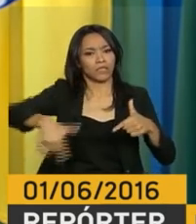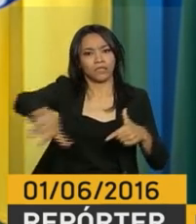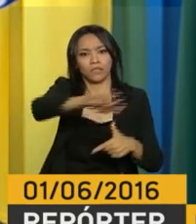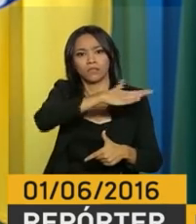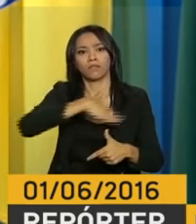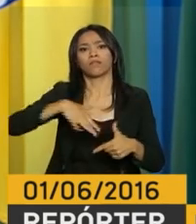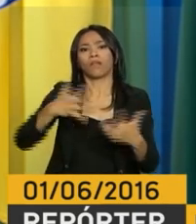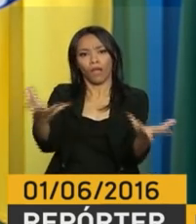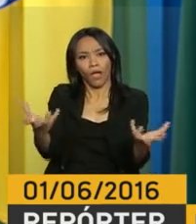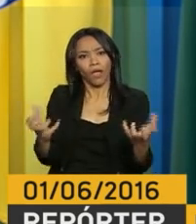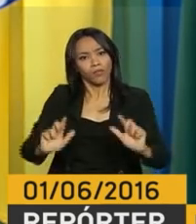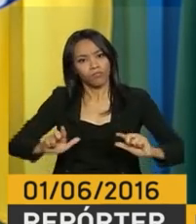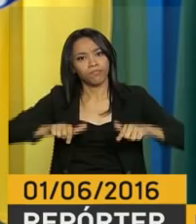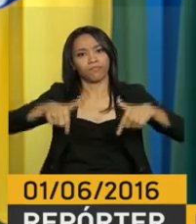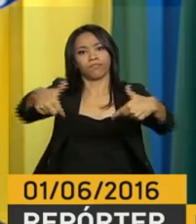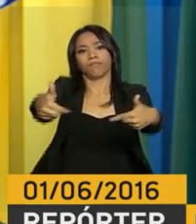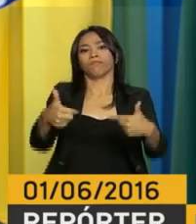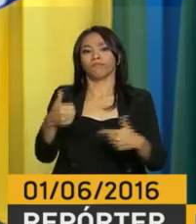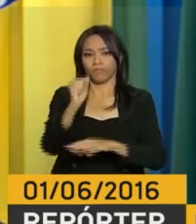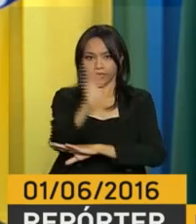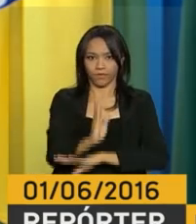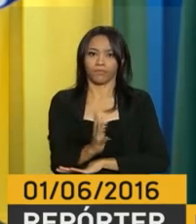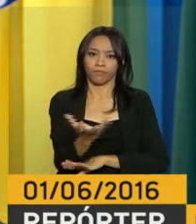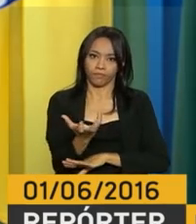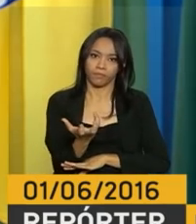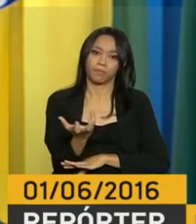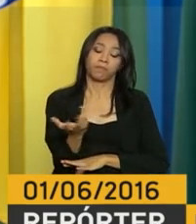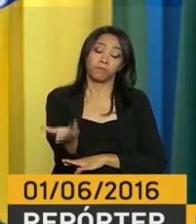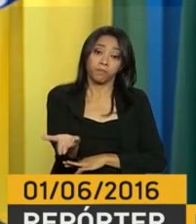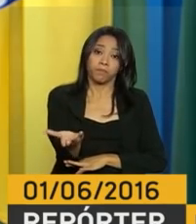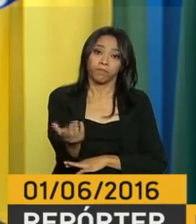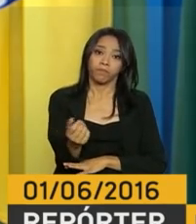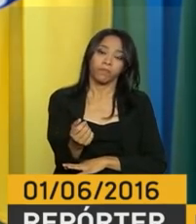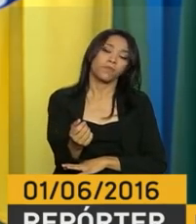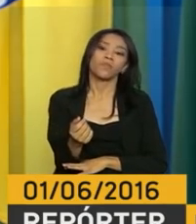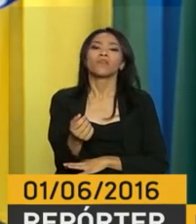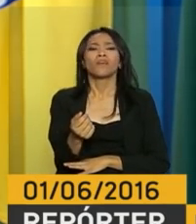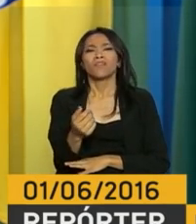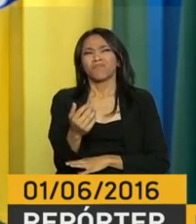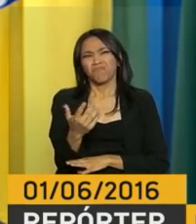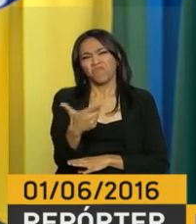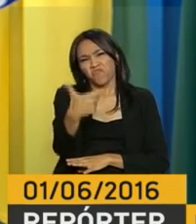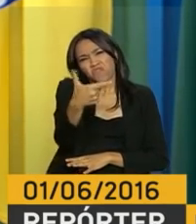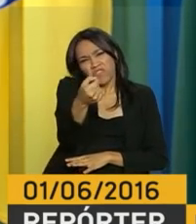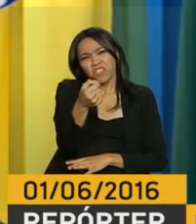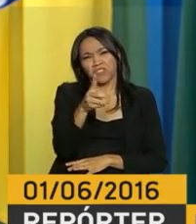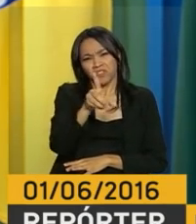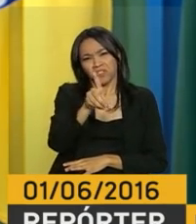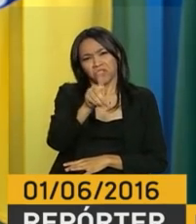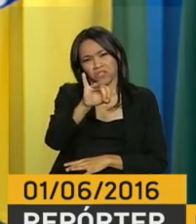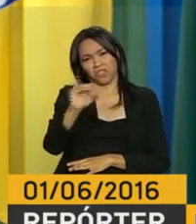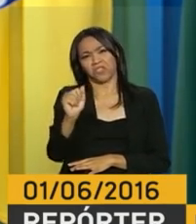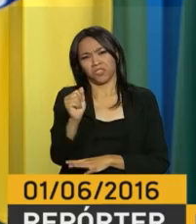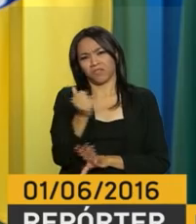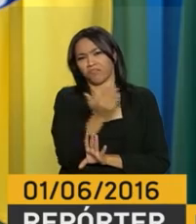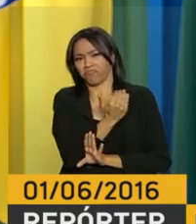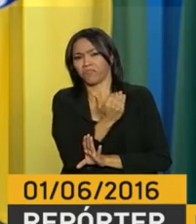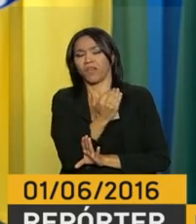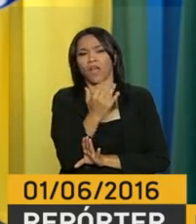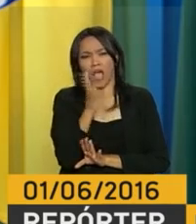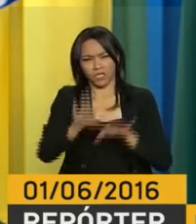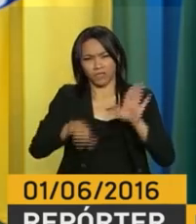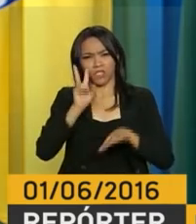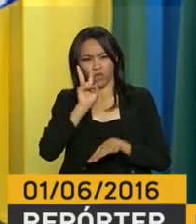levarão adiante devo até dizer que menos de 20 dias de vez em quando eu vejo o noticiário e a